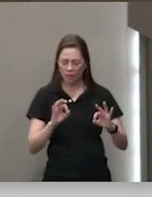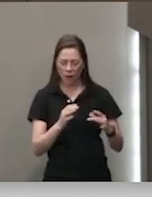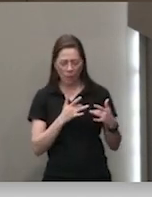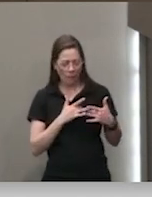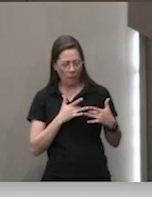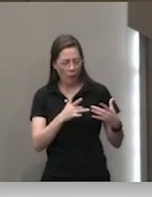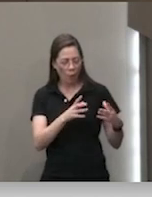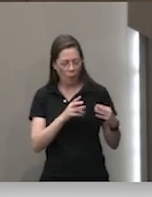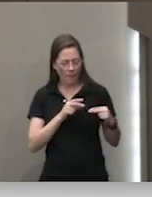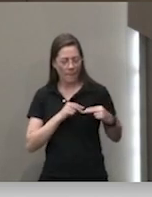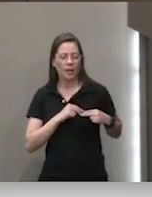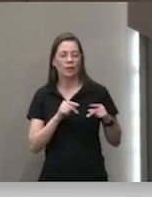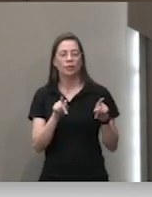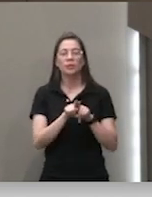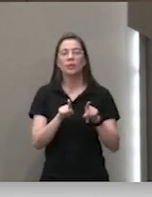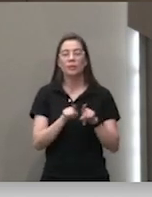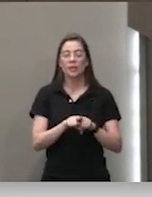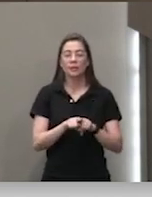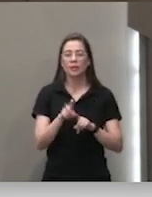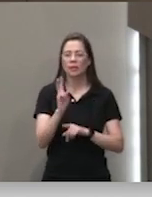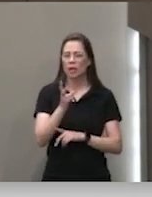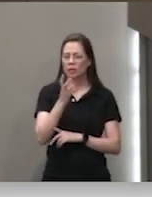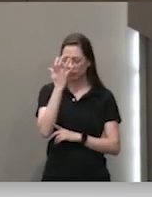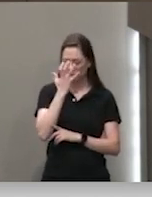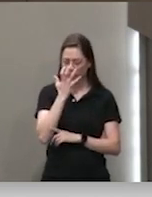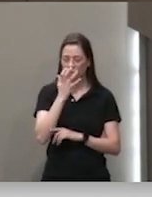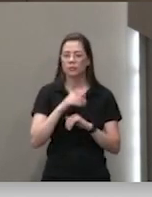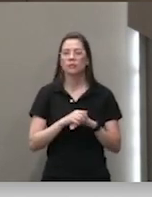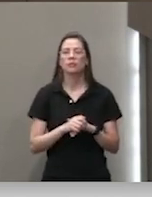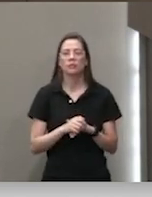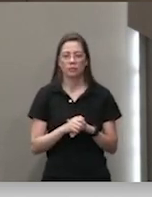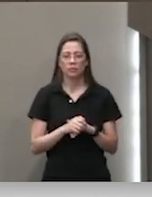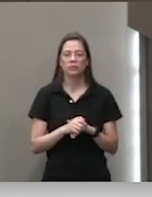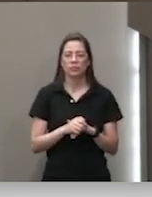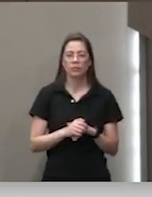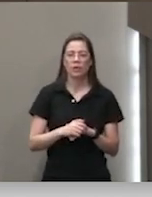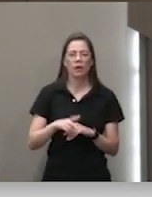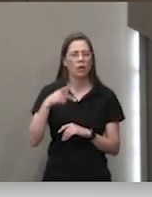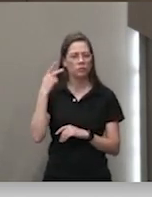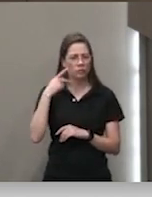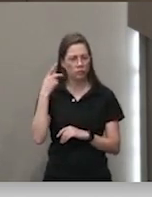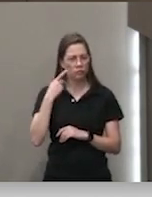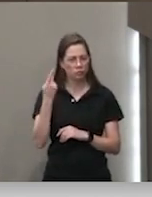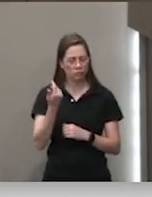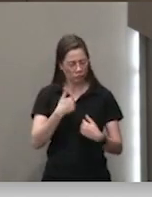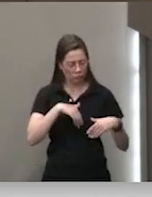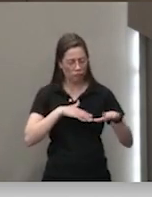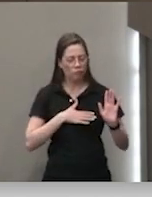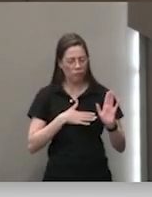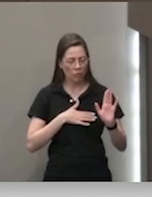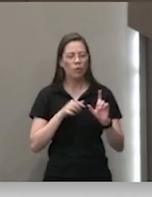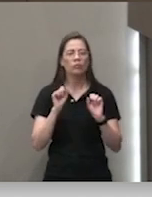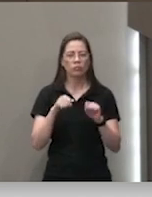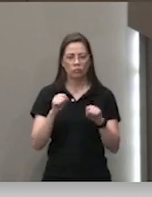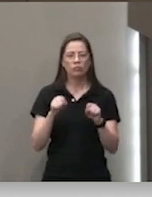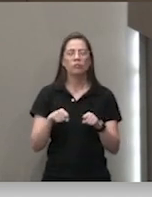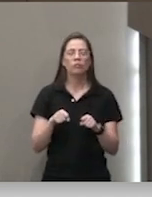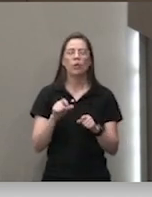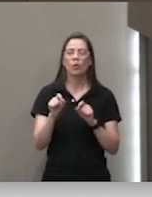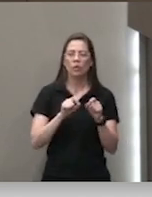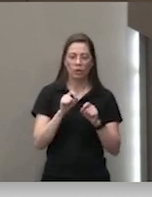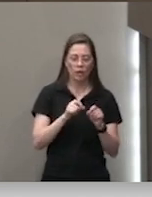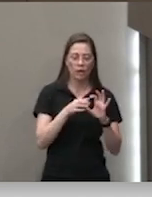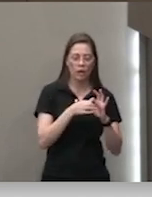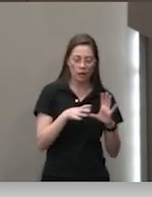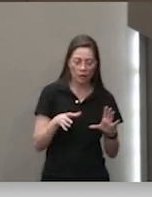humilde, muito sério, um legislador de palavra, que pode, que não pode,